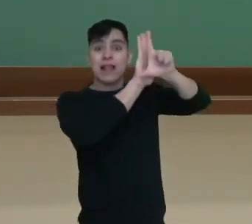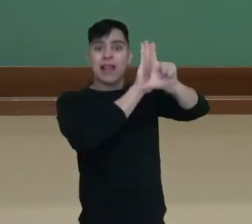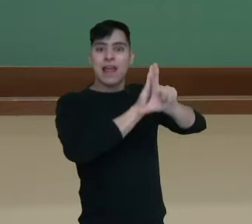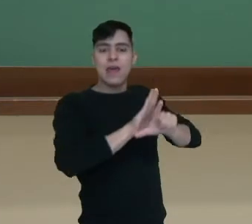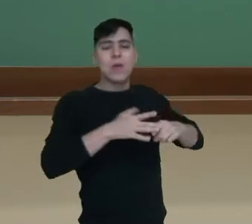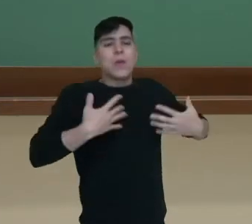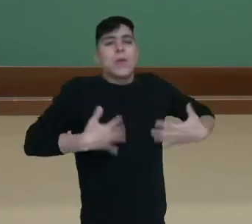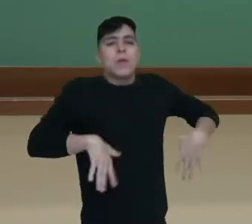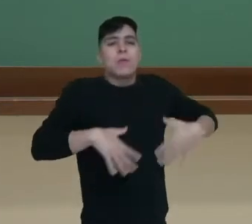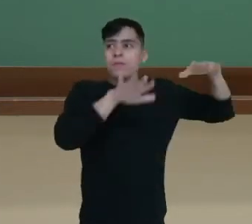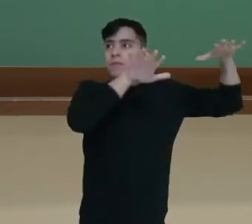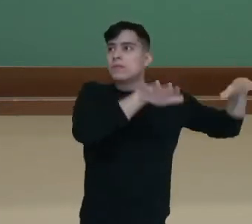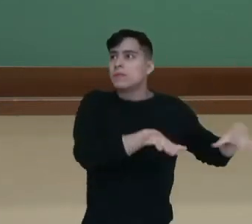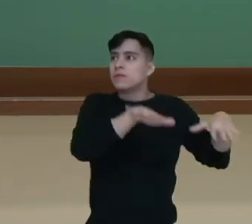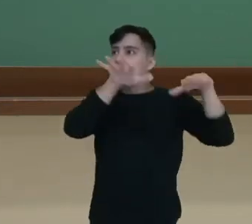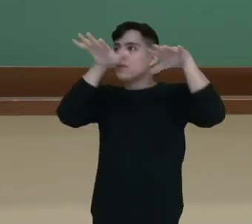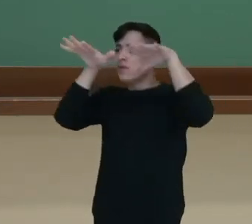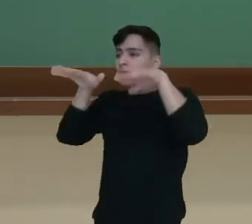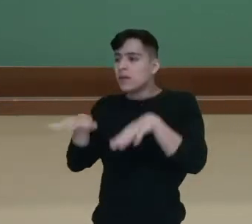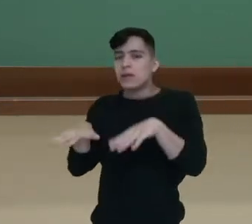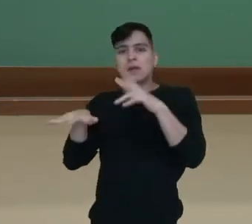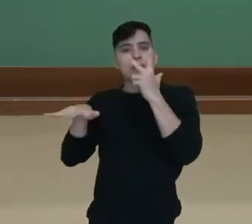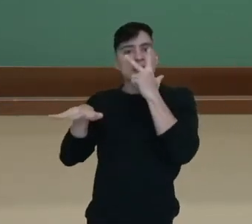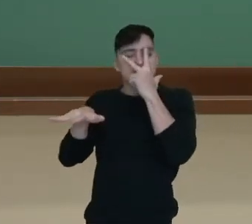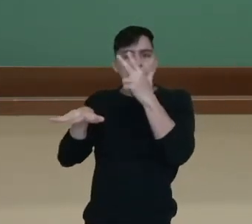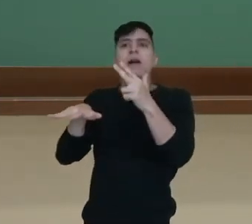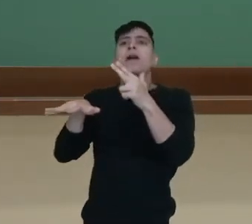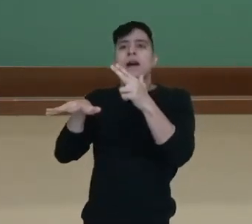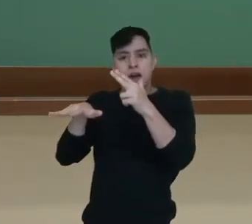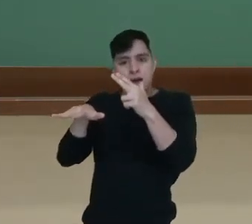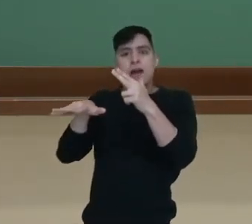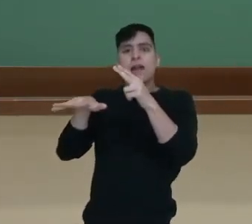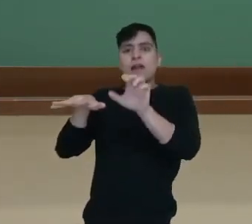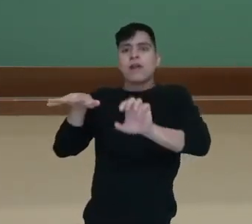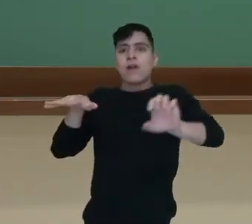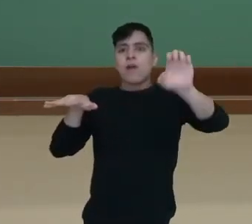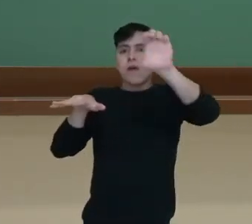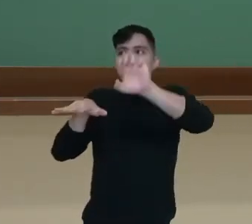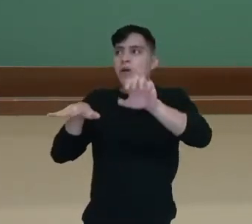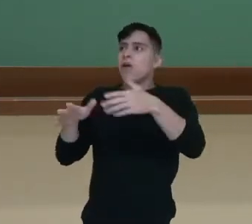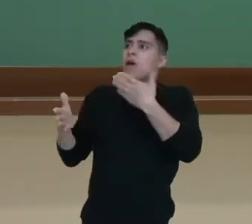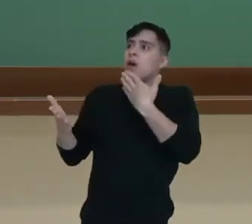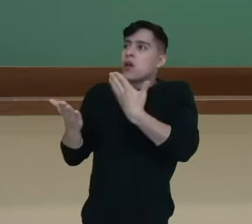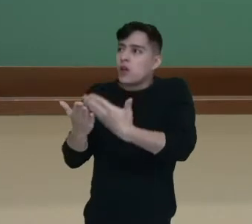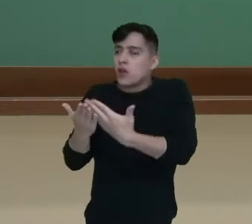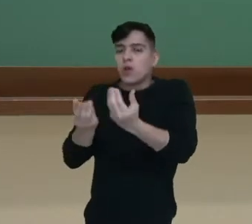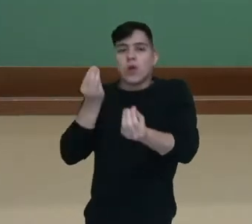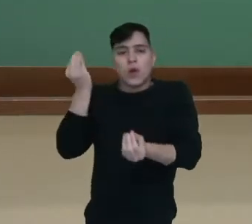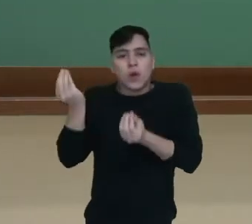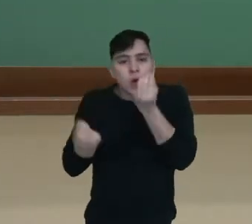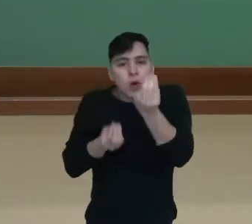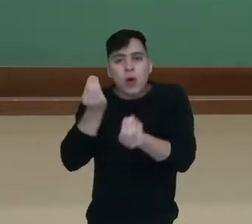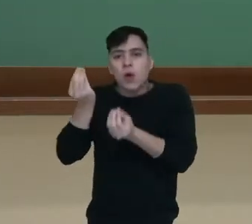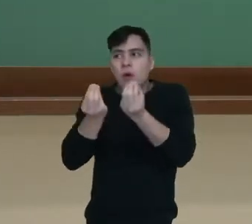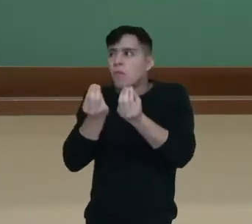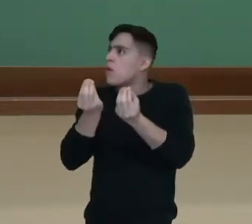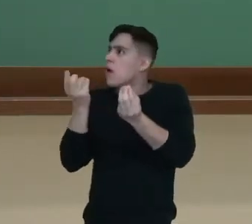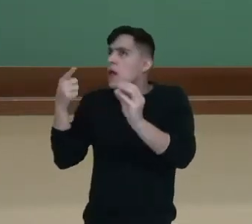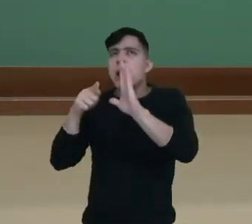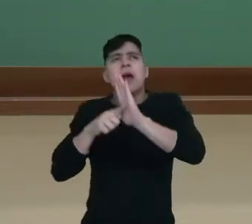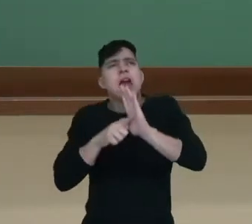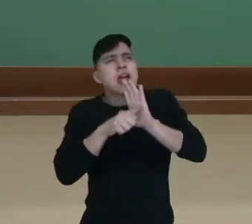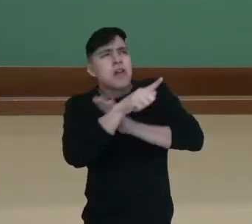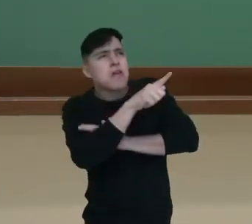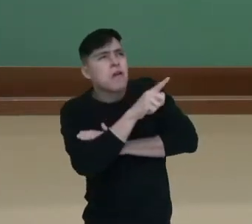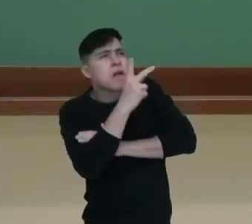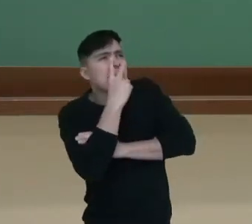né, todo um movimento, né, na Europa praticamente aí, com relação à questão de questionamentos daquilo